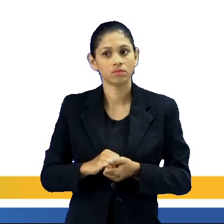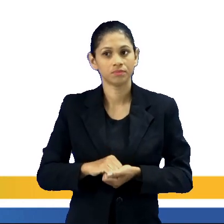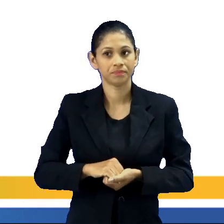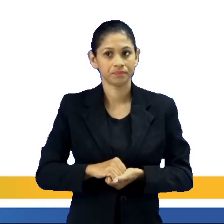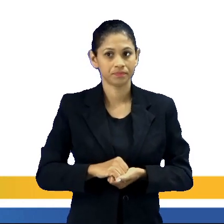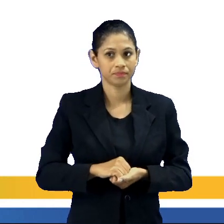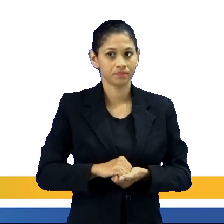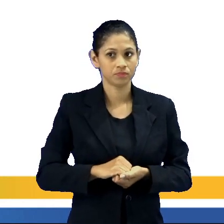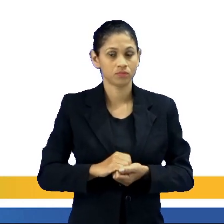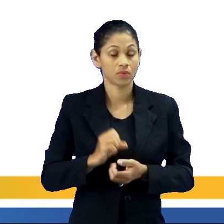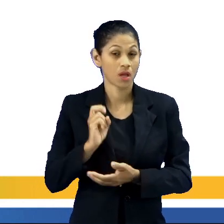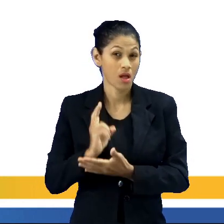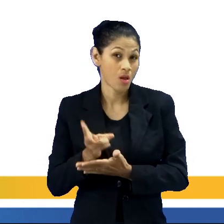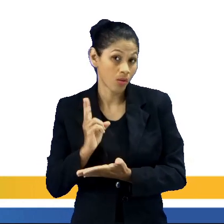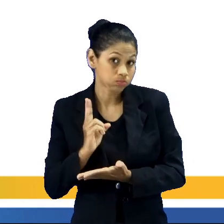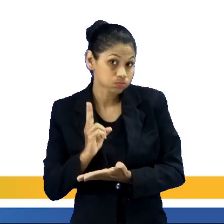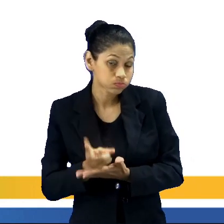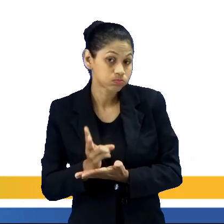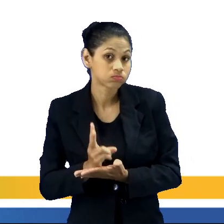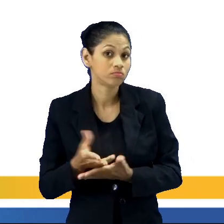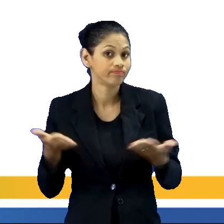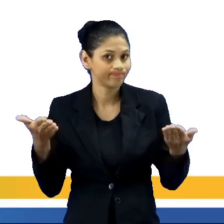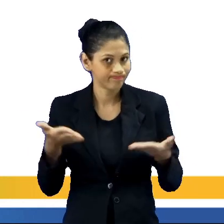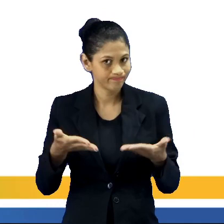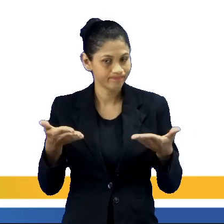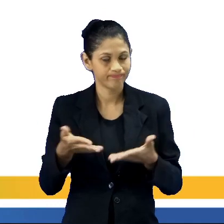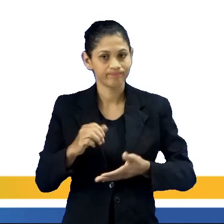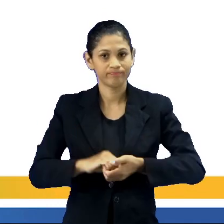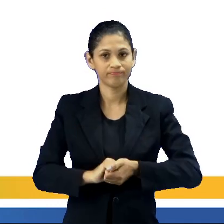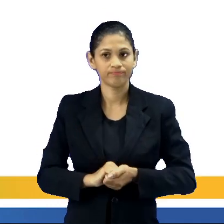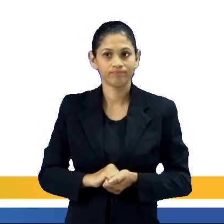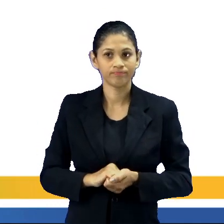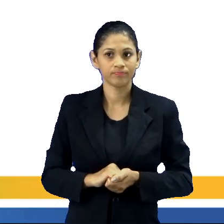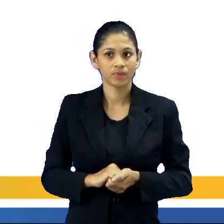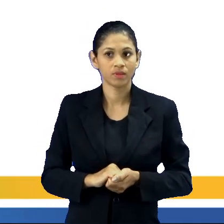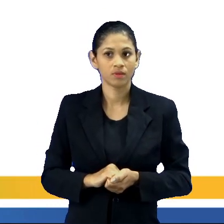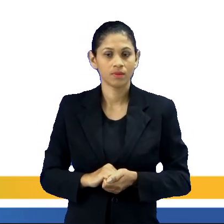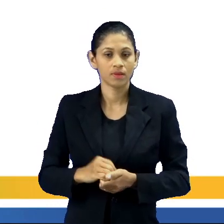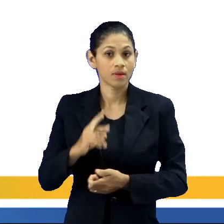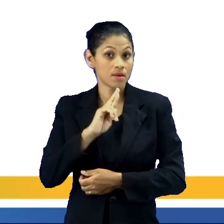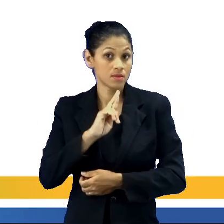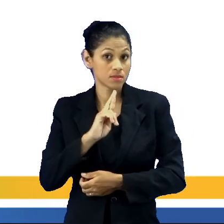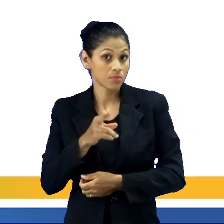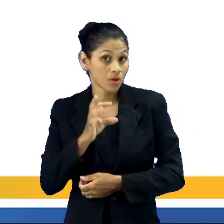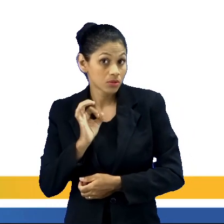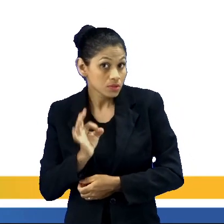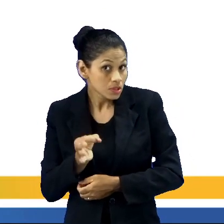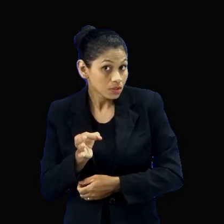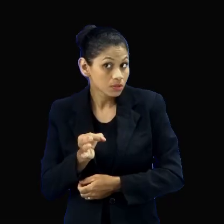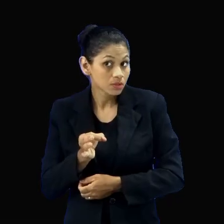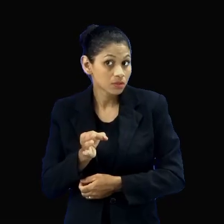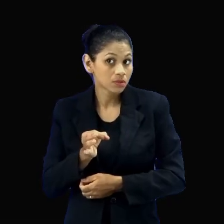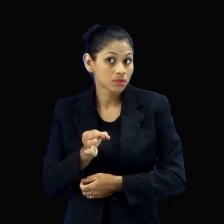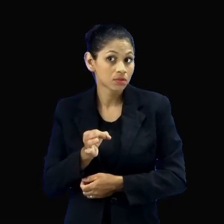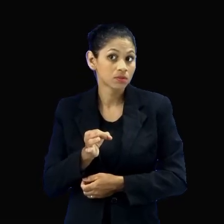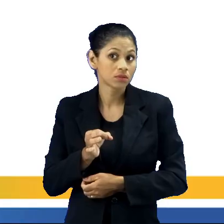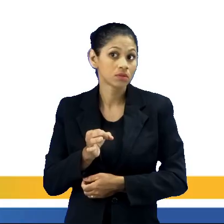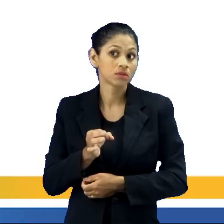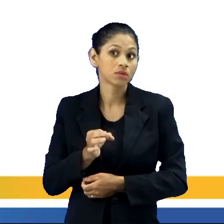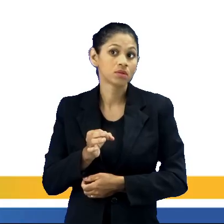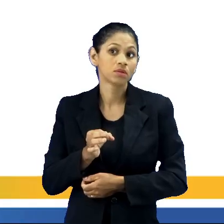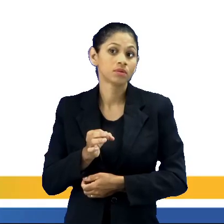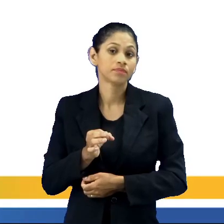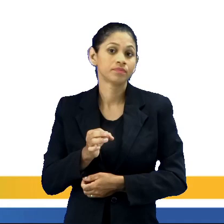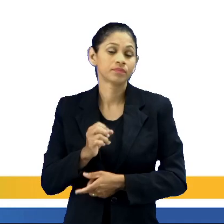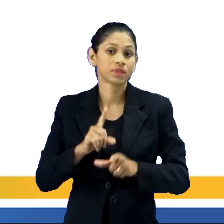permanecem os mesmos ainda na atualidade. Vamos visualizar em tela qual a alternativa correta está expressa na